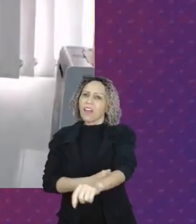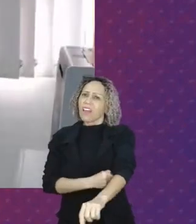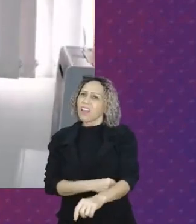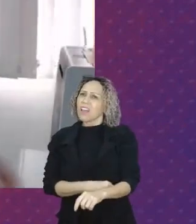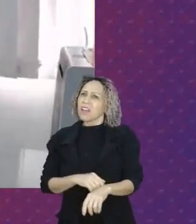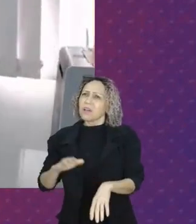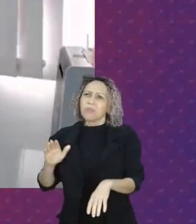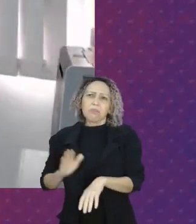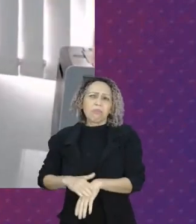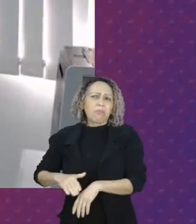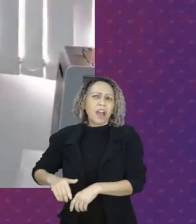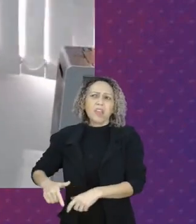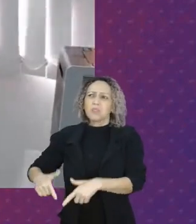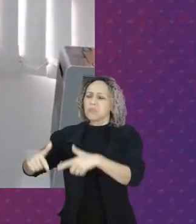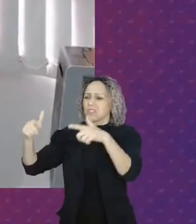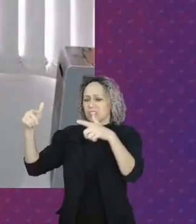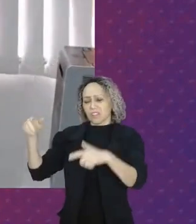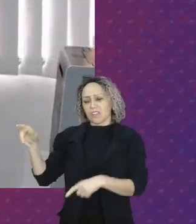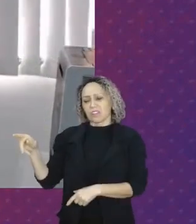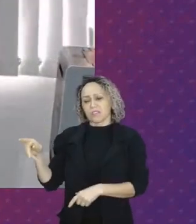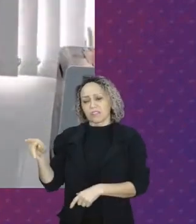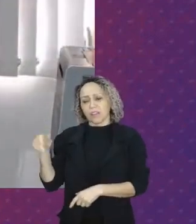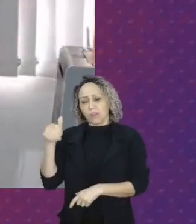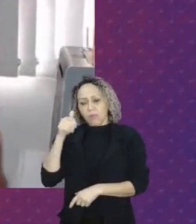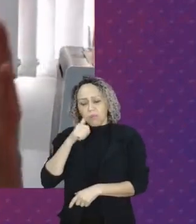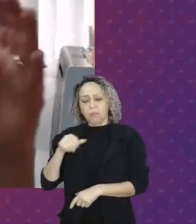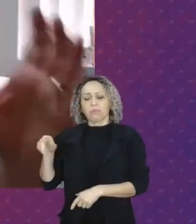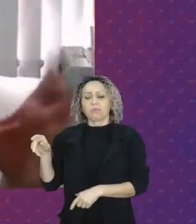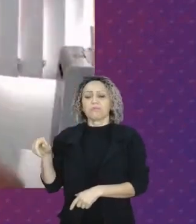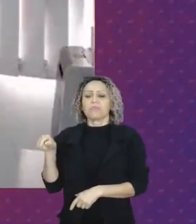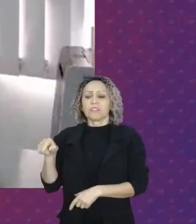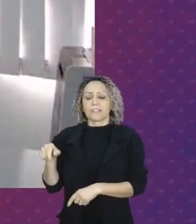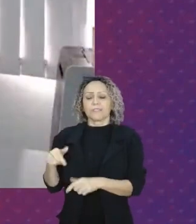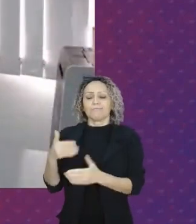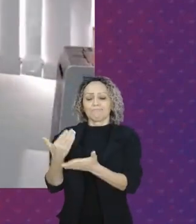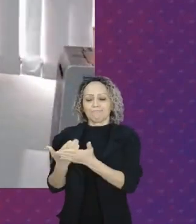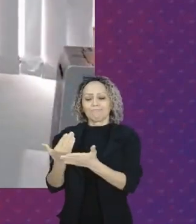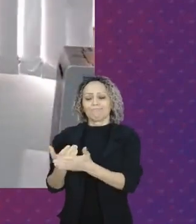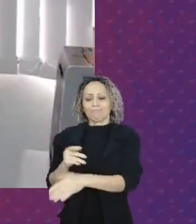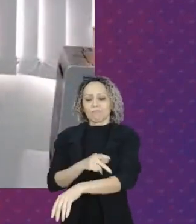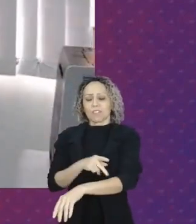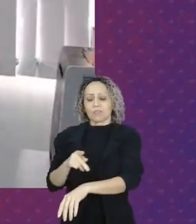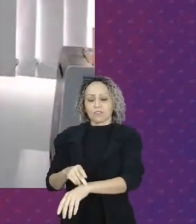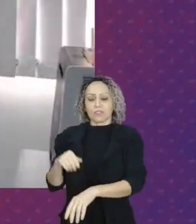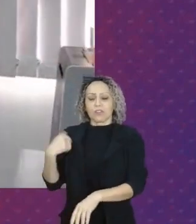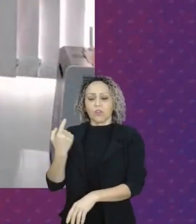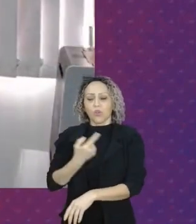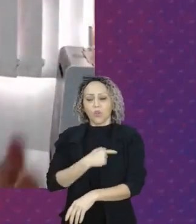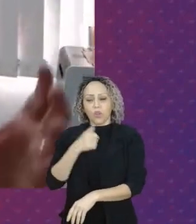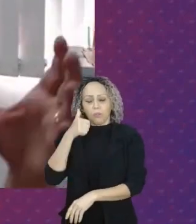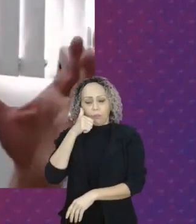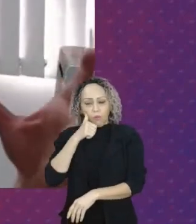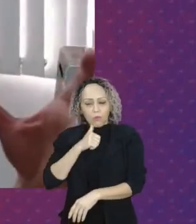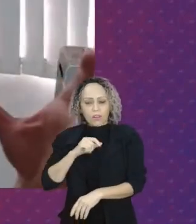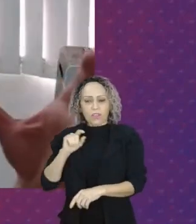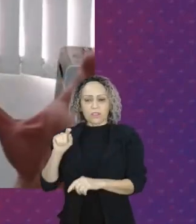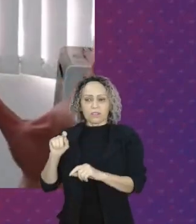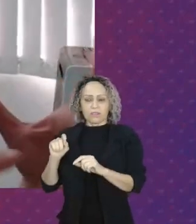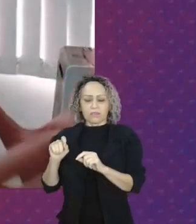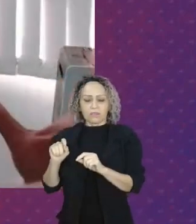realizado, né, por mulheres, então elas, né, nós mulheres,